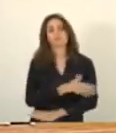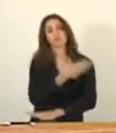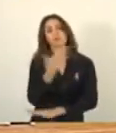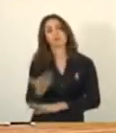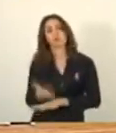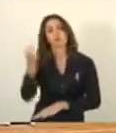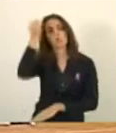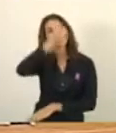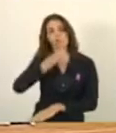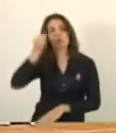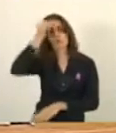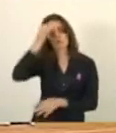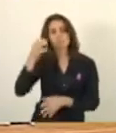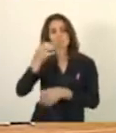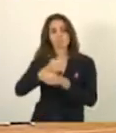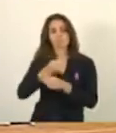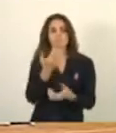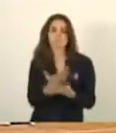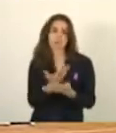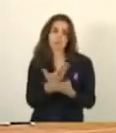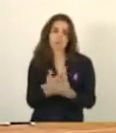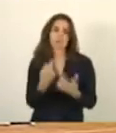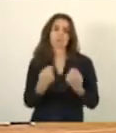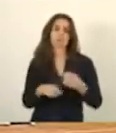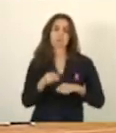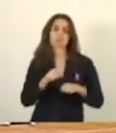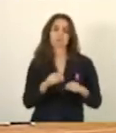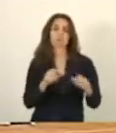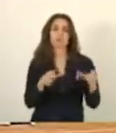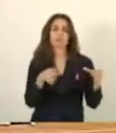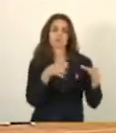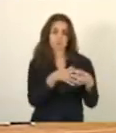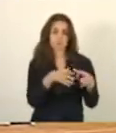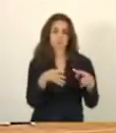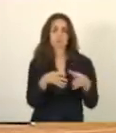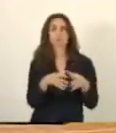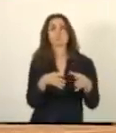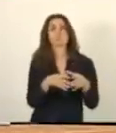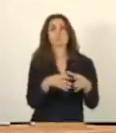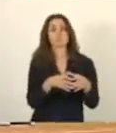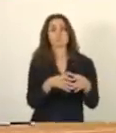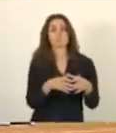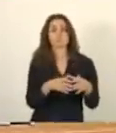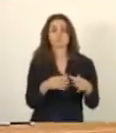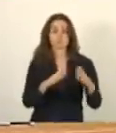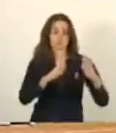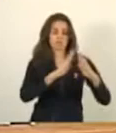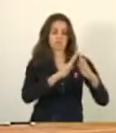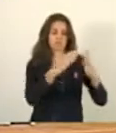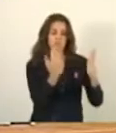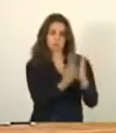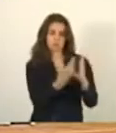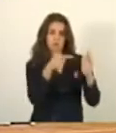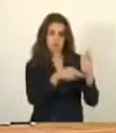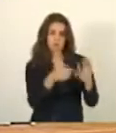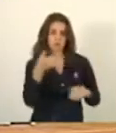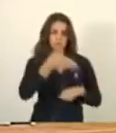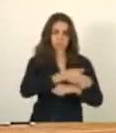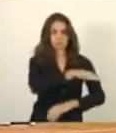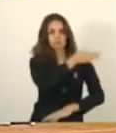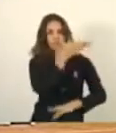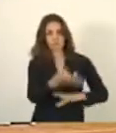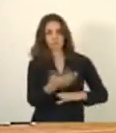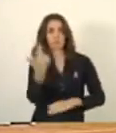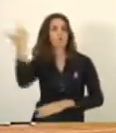duração de 9 horas, você precisa ter, no mínimo, uma outra escola para atender os alunos que não podem frequentar este